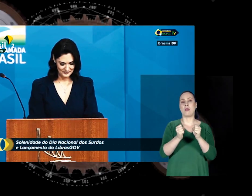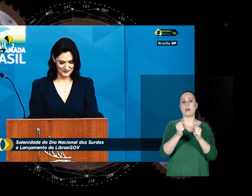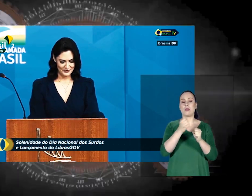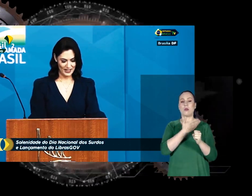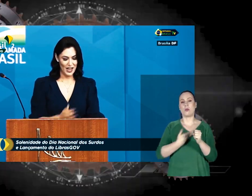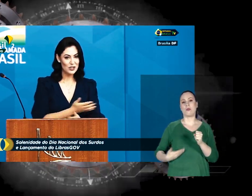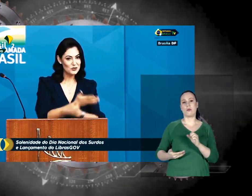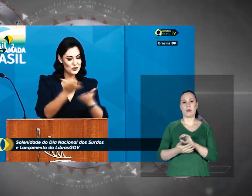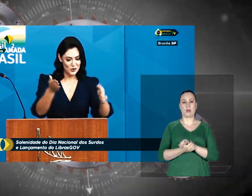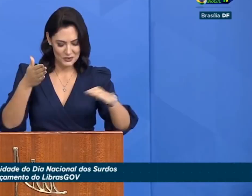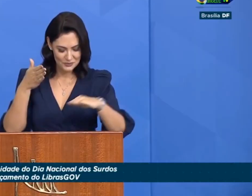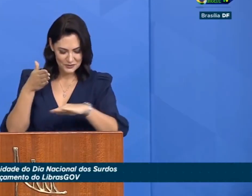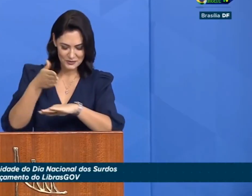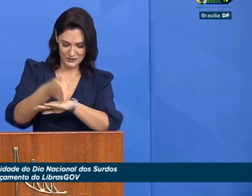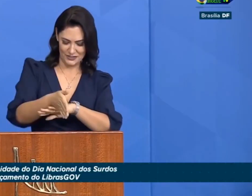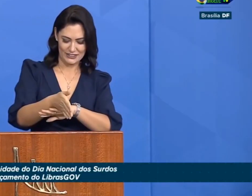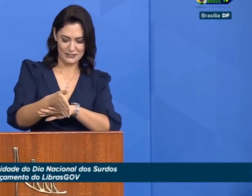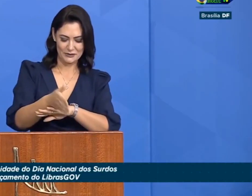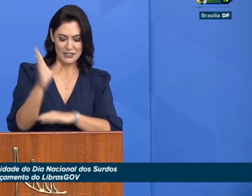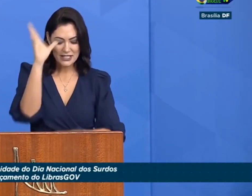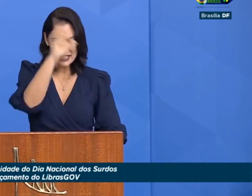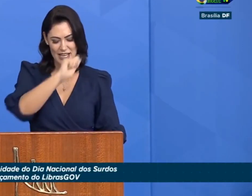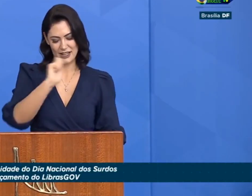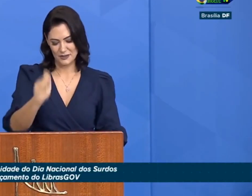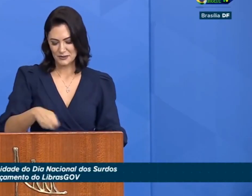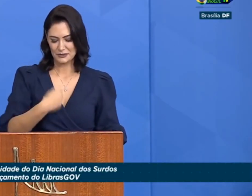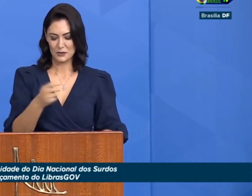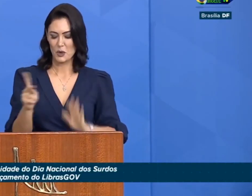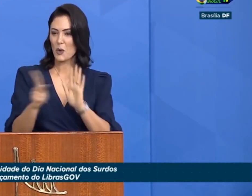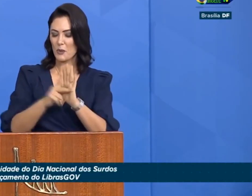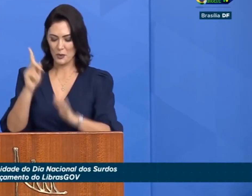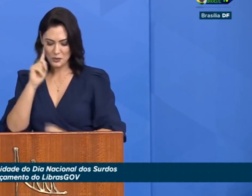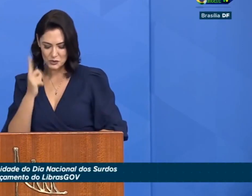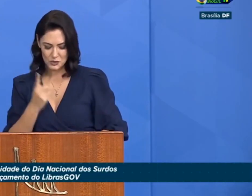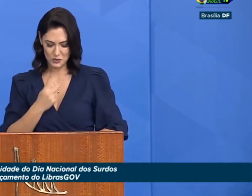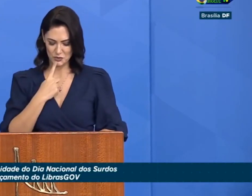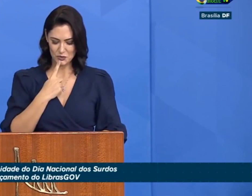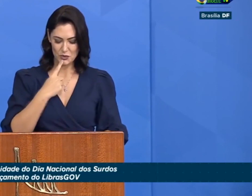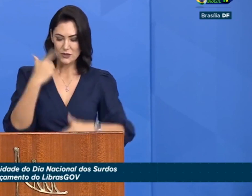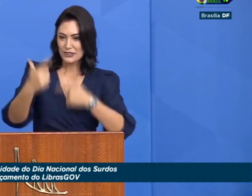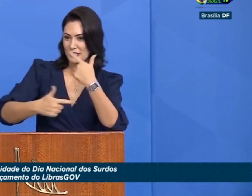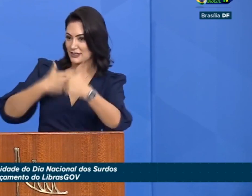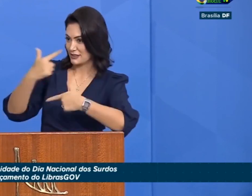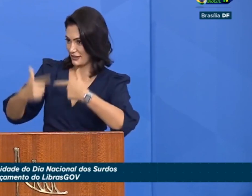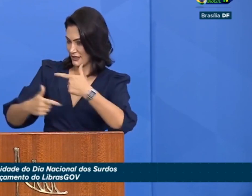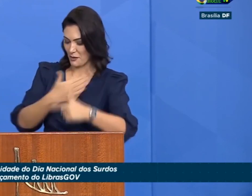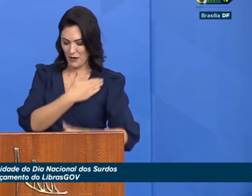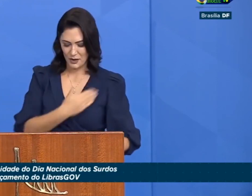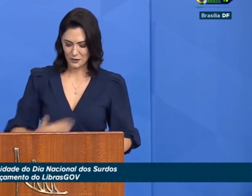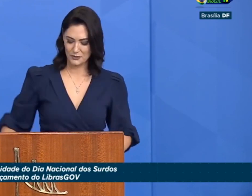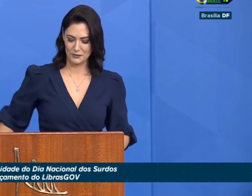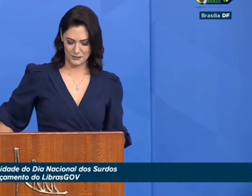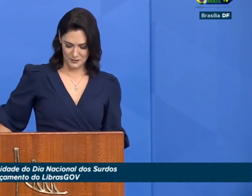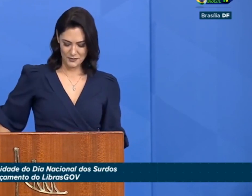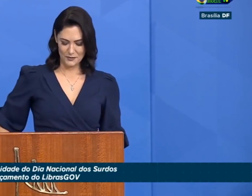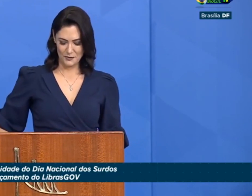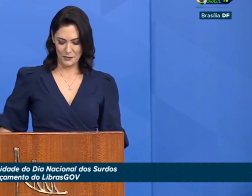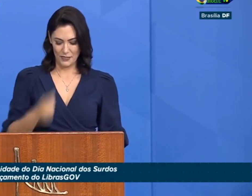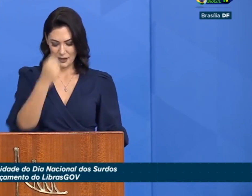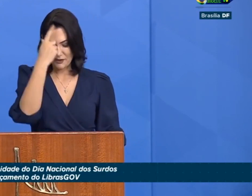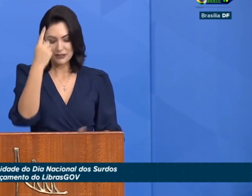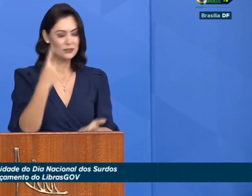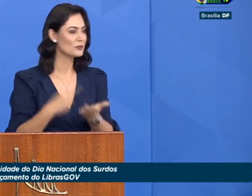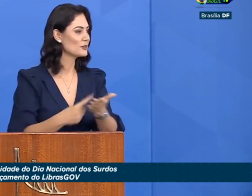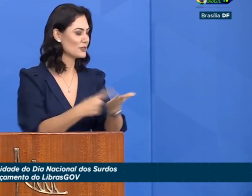intérpretes, como ela. Nesse projeto, todos terão acesso aos sinais criados por surdos, que trabalham no